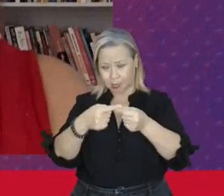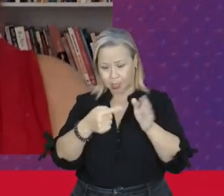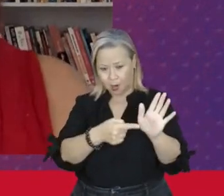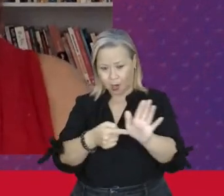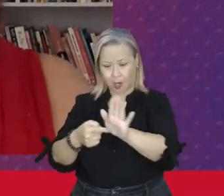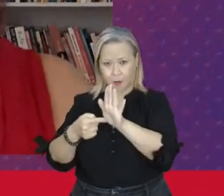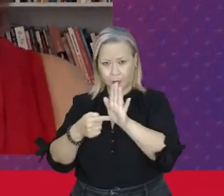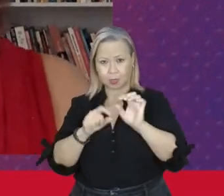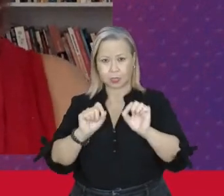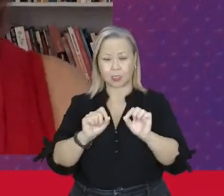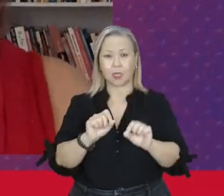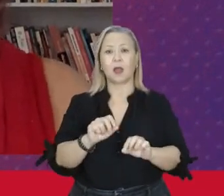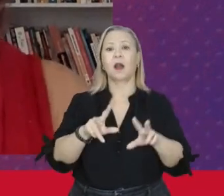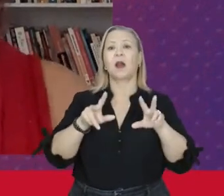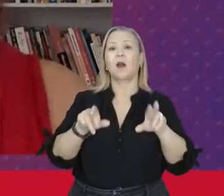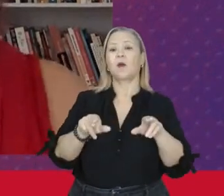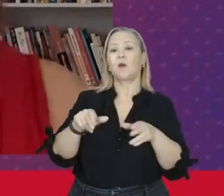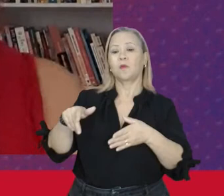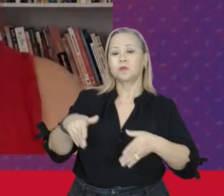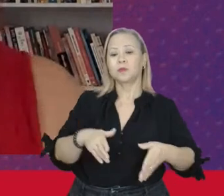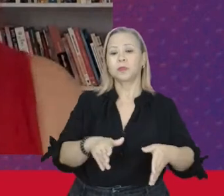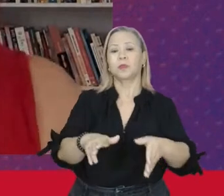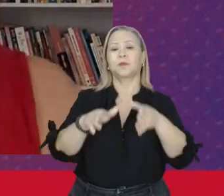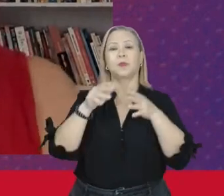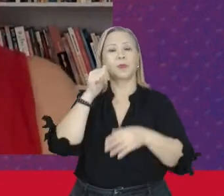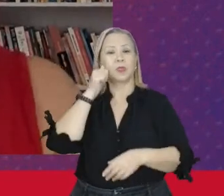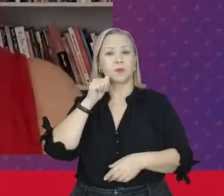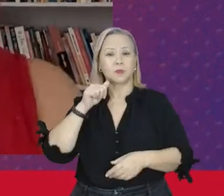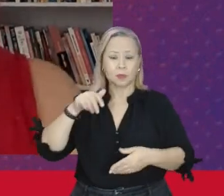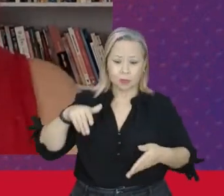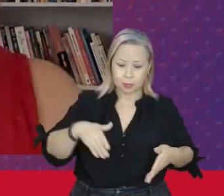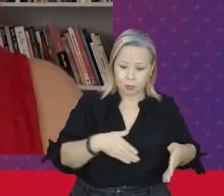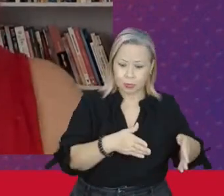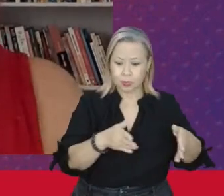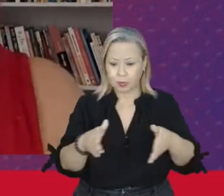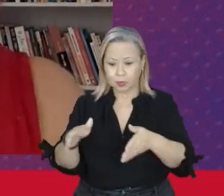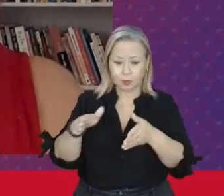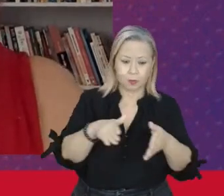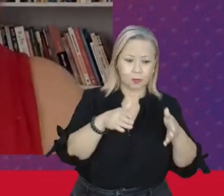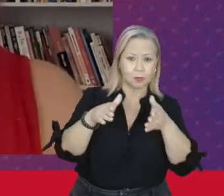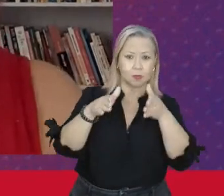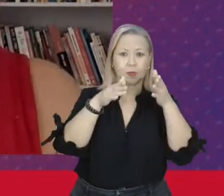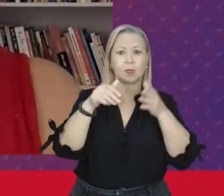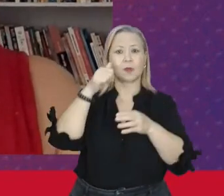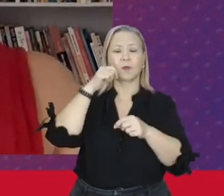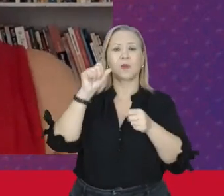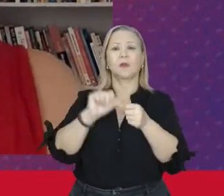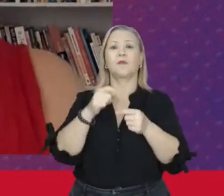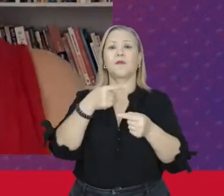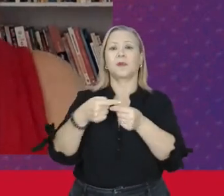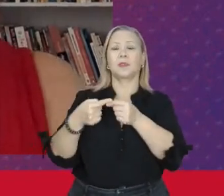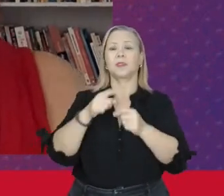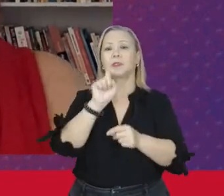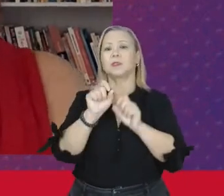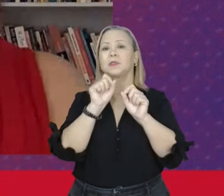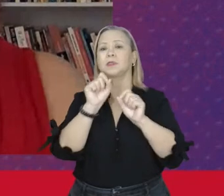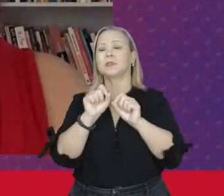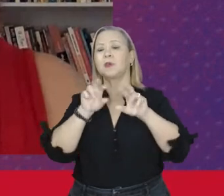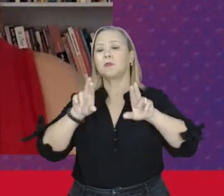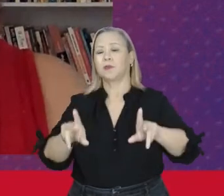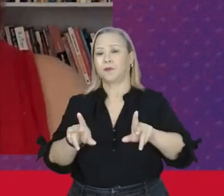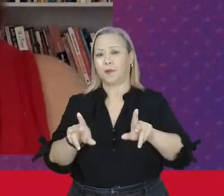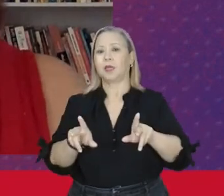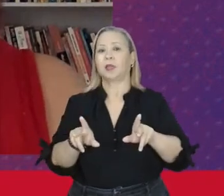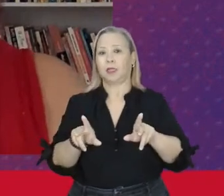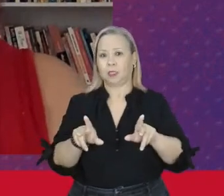isso, como os caminhos das mulheres, os percursos que as mulheres fazem na cidade, são muito diferentes